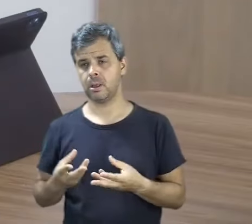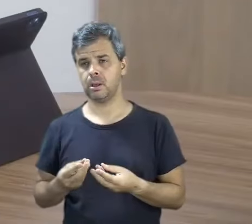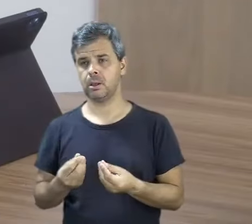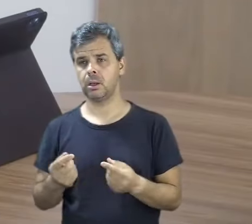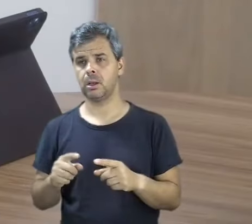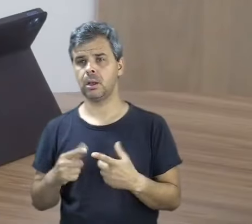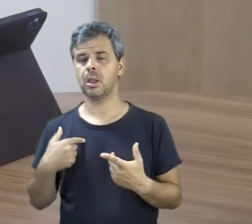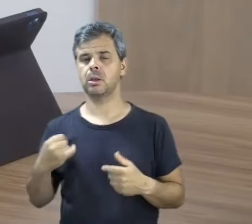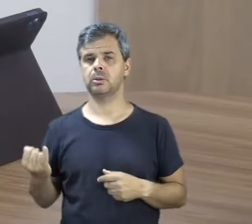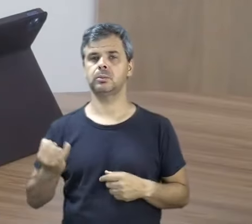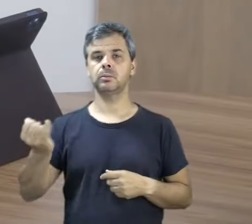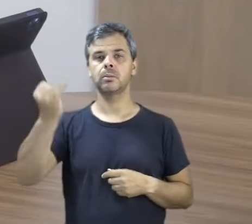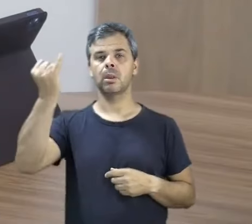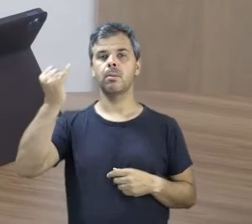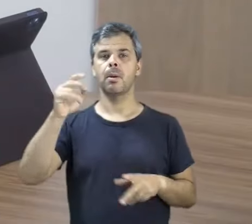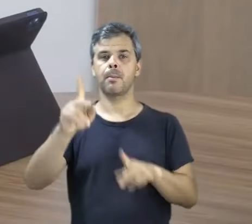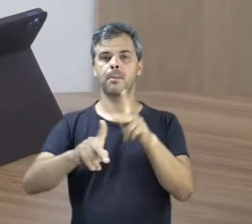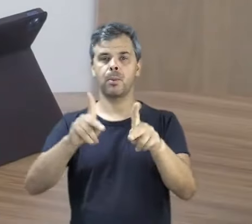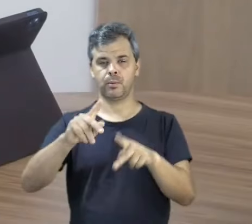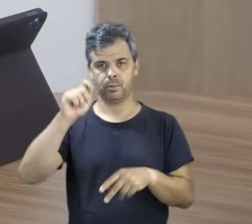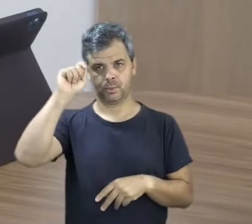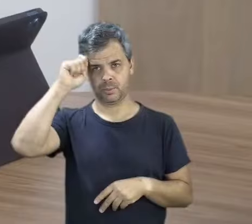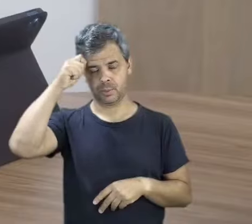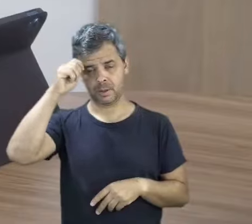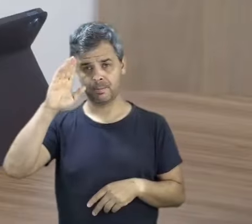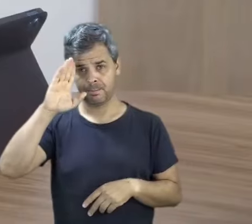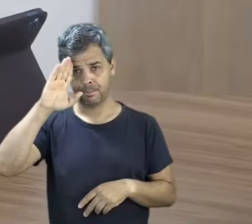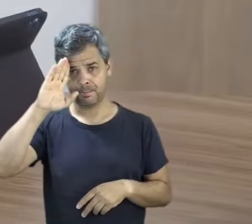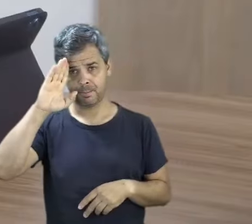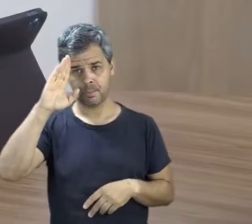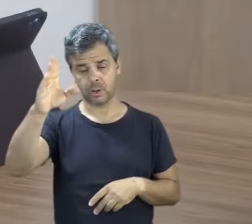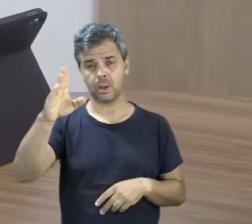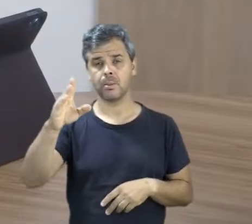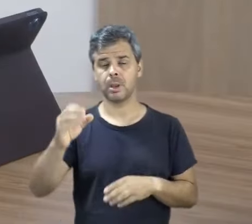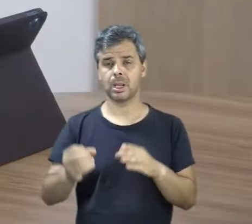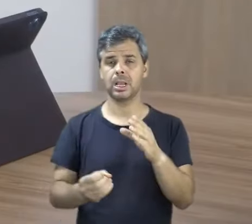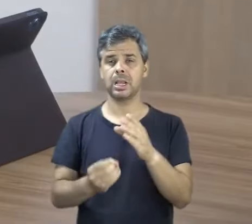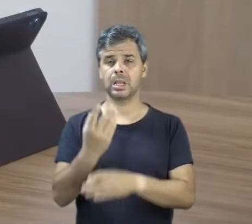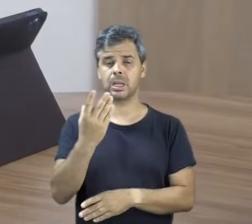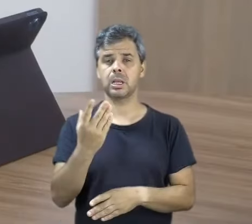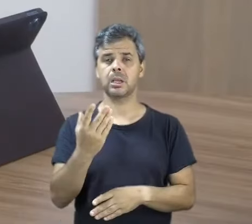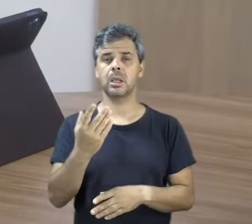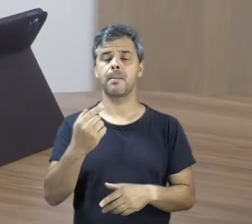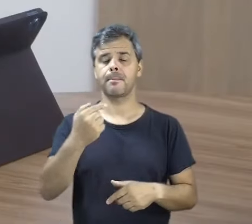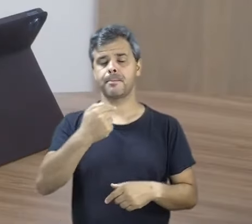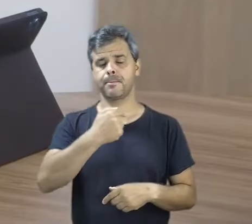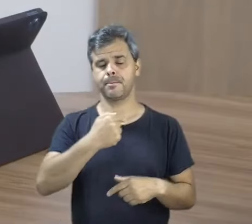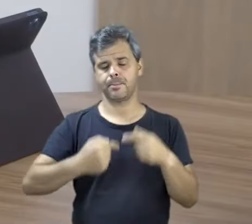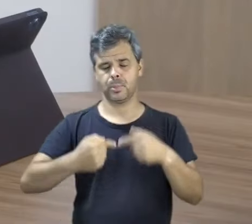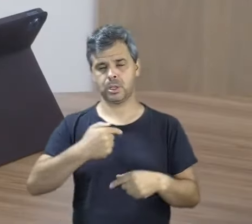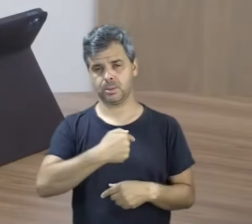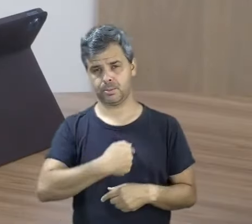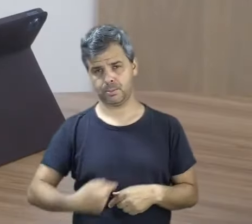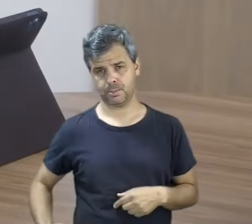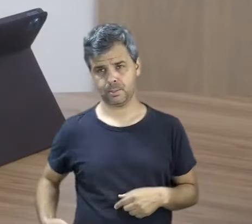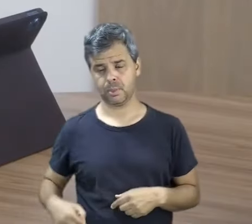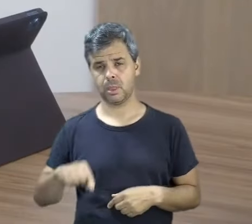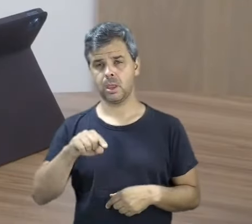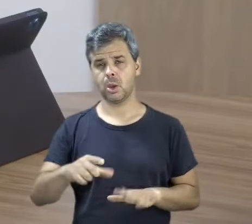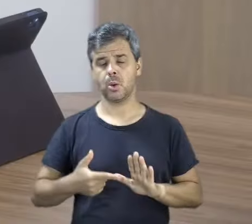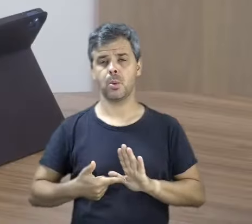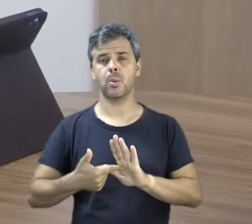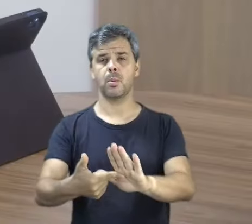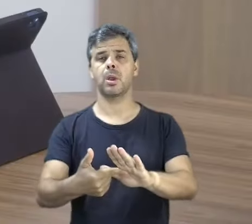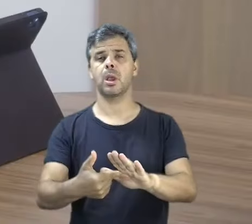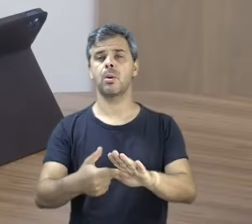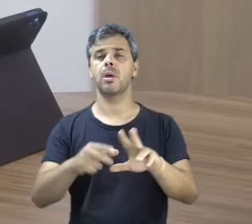que são essenciais para a população negra, principalmente para a elaboração e para a construção das políticas públicas, né? Sim. E aqui eu destaquei